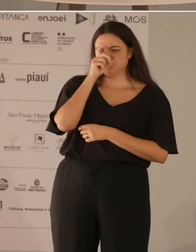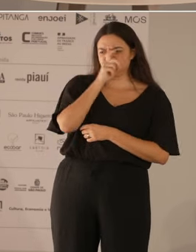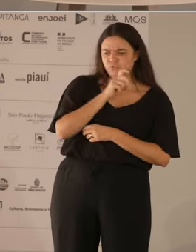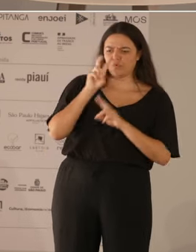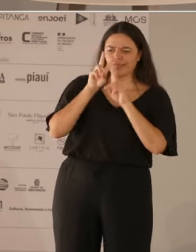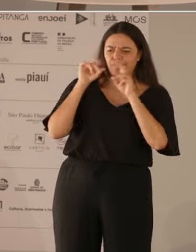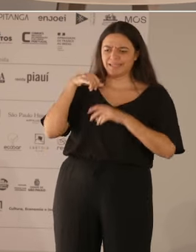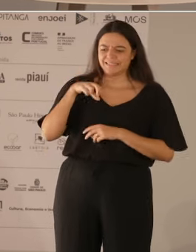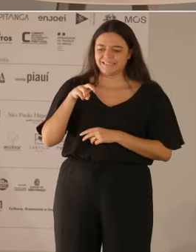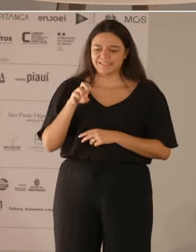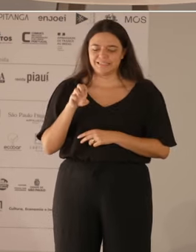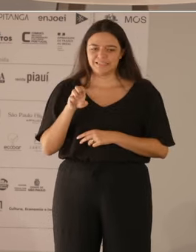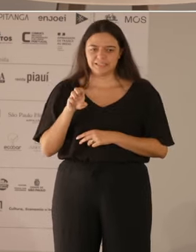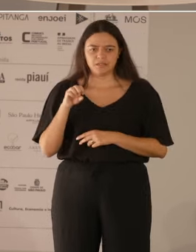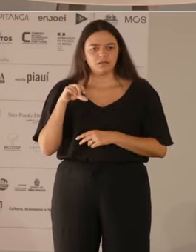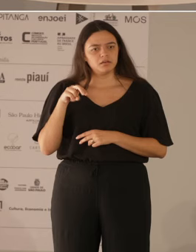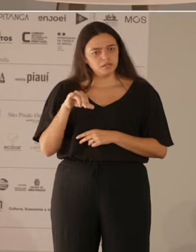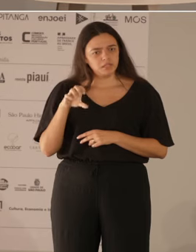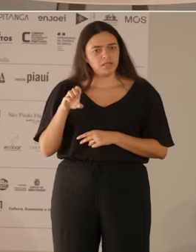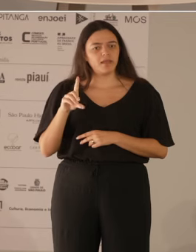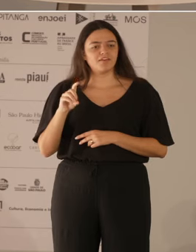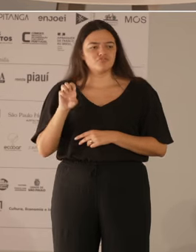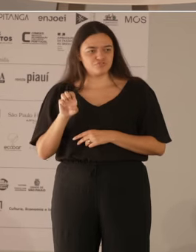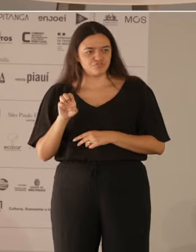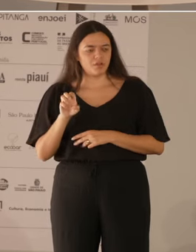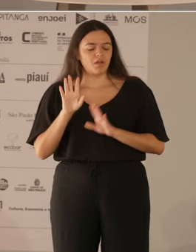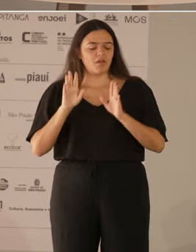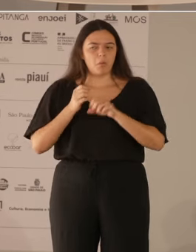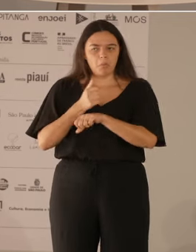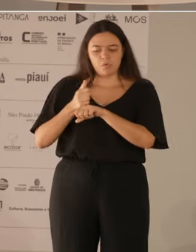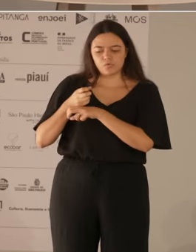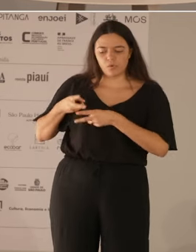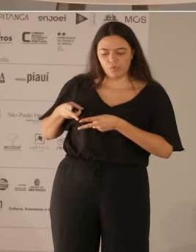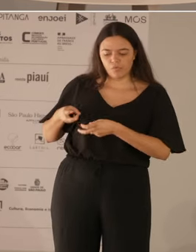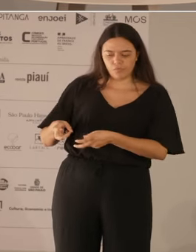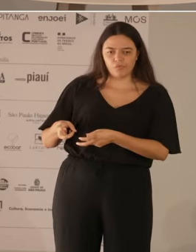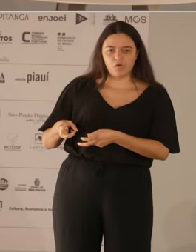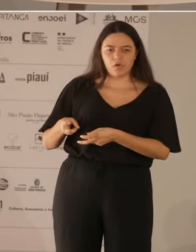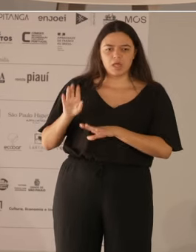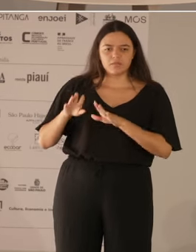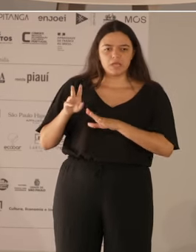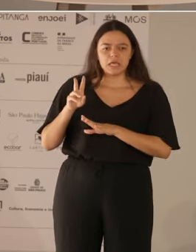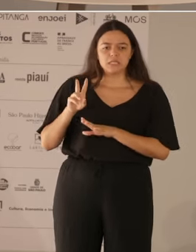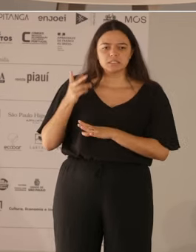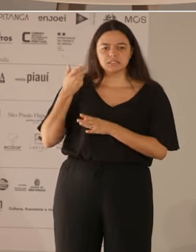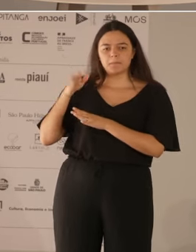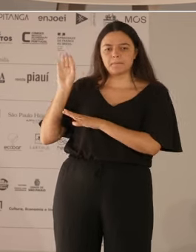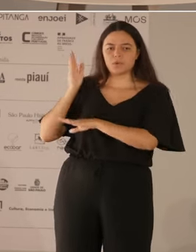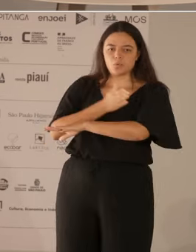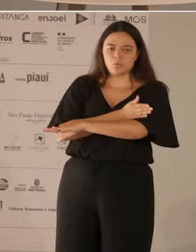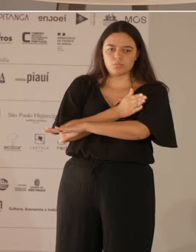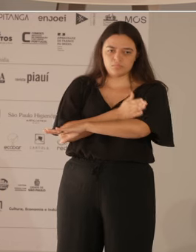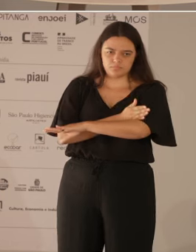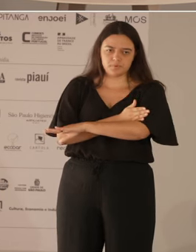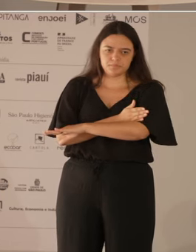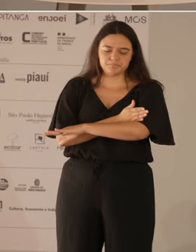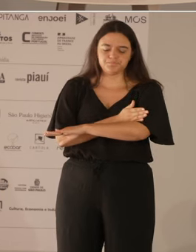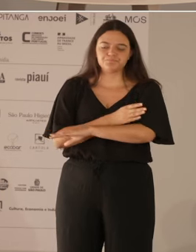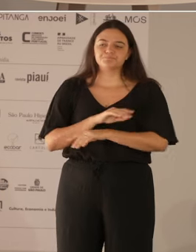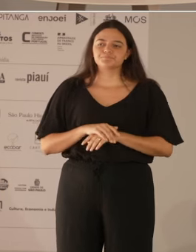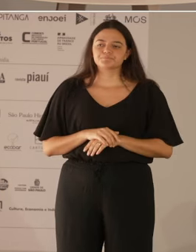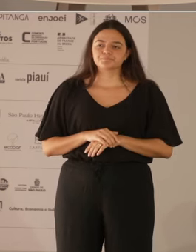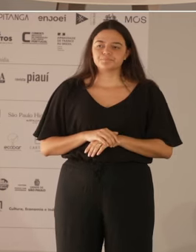Niédia, a história dela. Um arqueólogo, né, vocês nem usam, né, pré-história, porque é história. O nosso